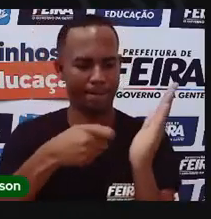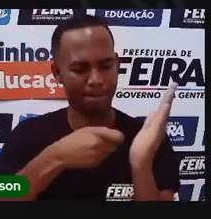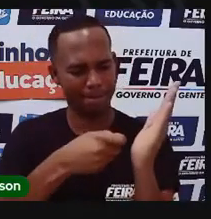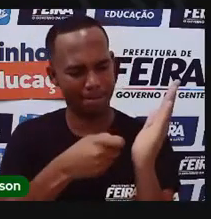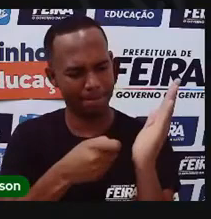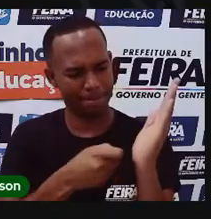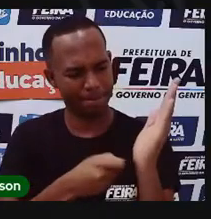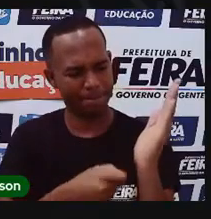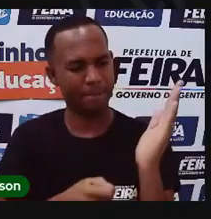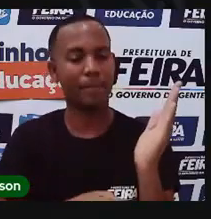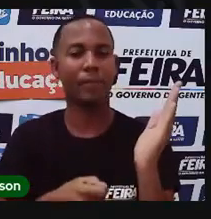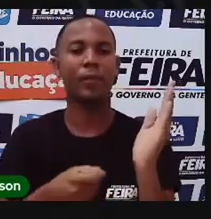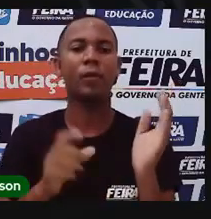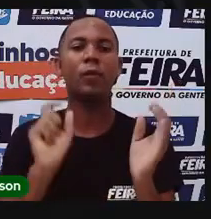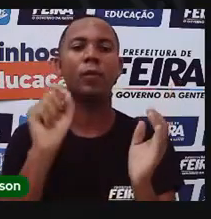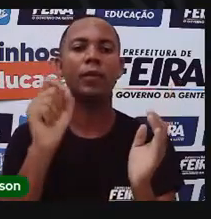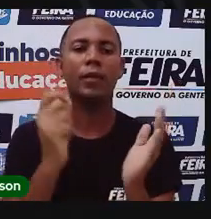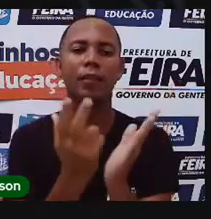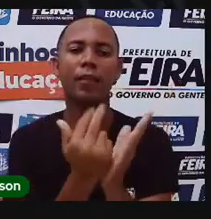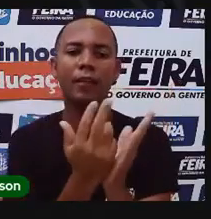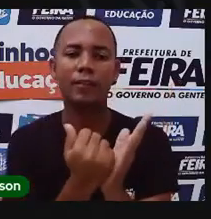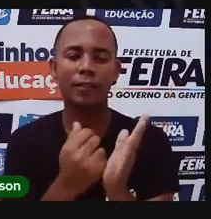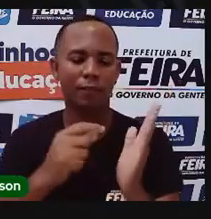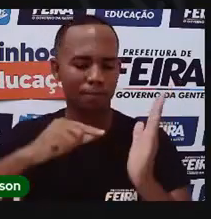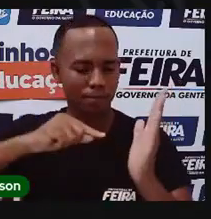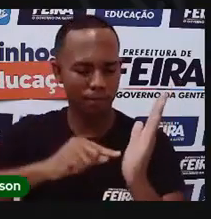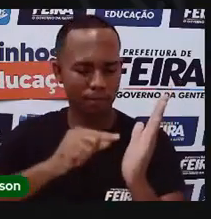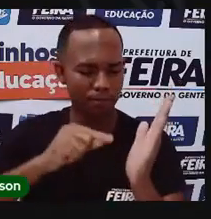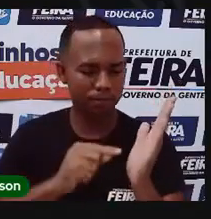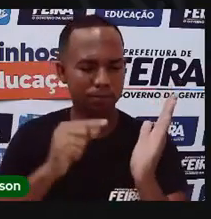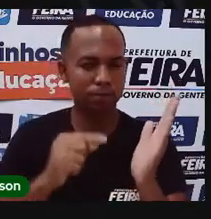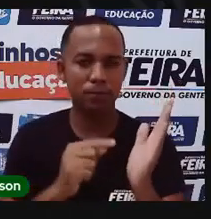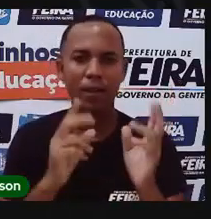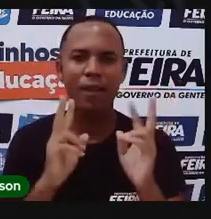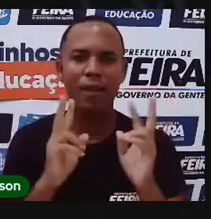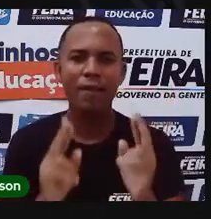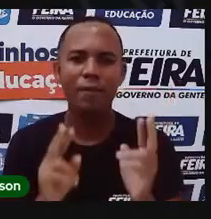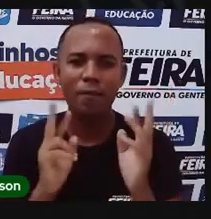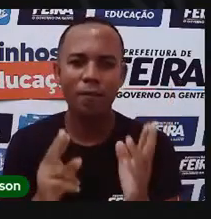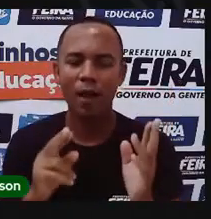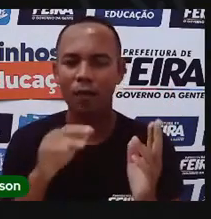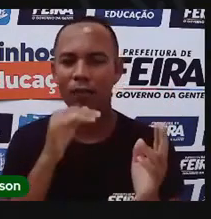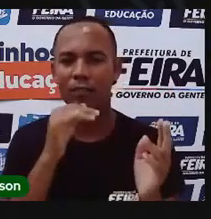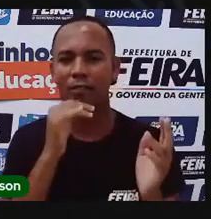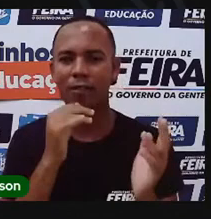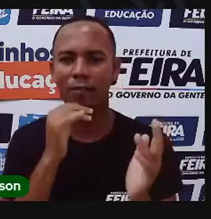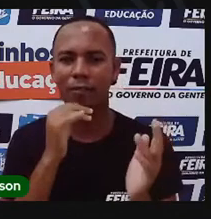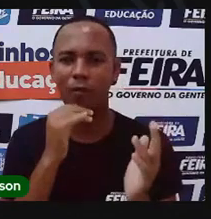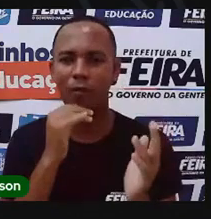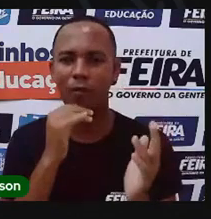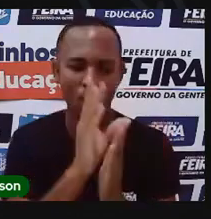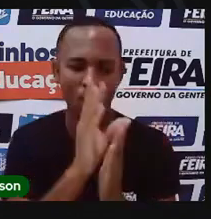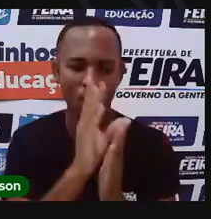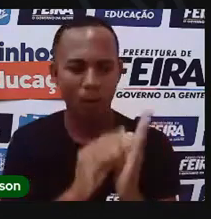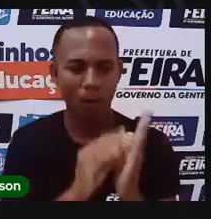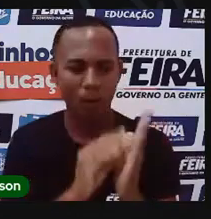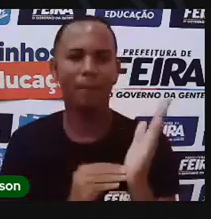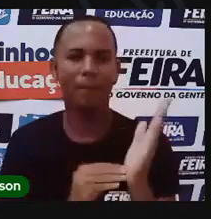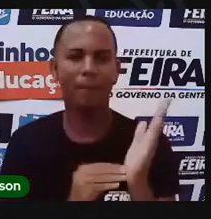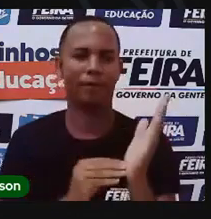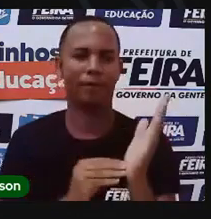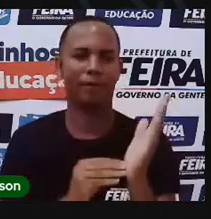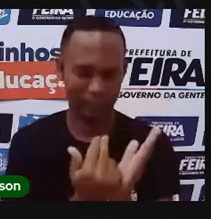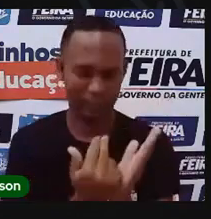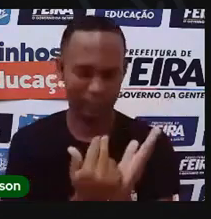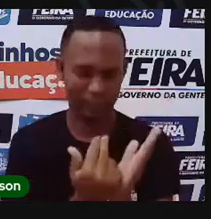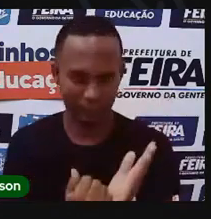entalhando o desenho, que é entalhar. Você vai tirando o excesso de madeira, o que você acha que é excesso, para construir essa